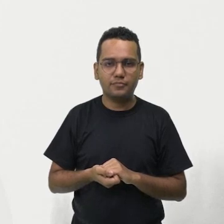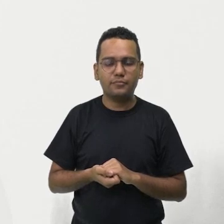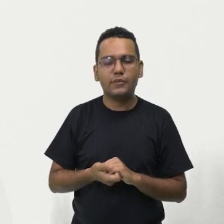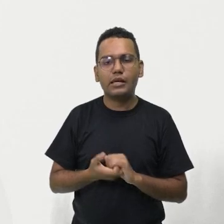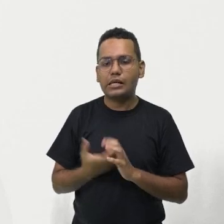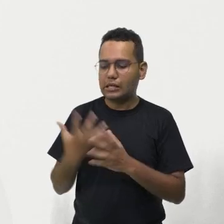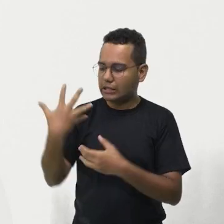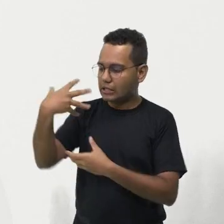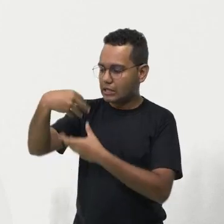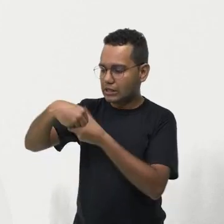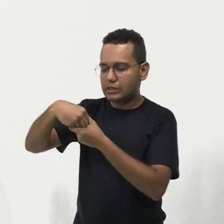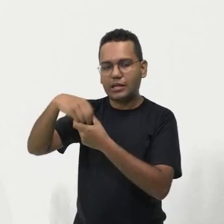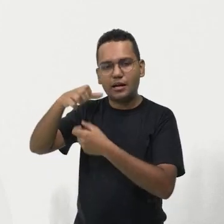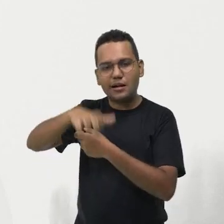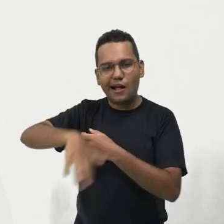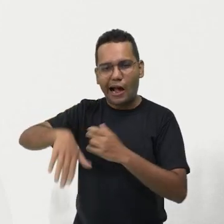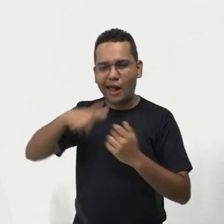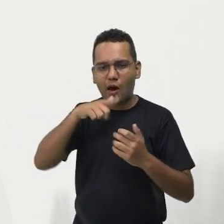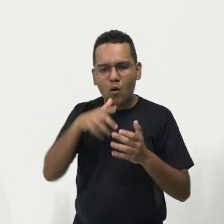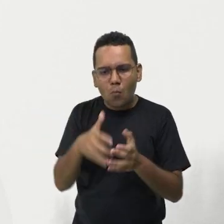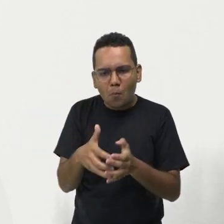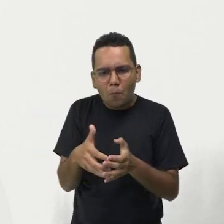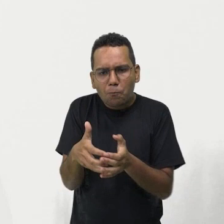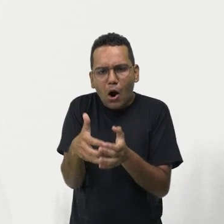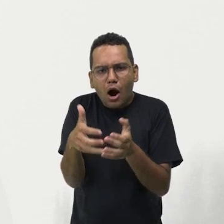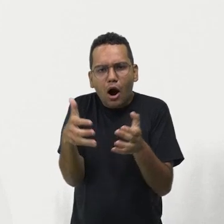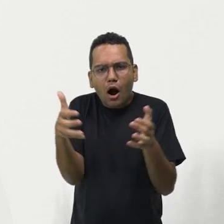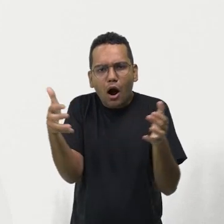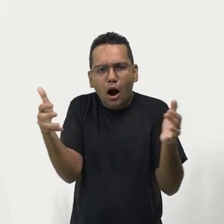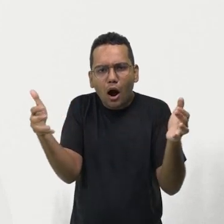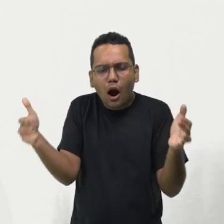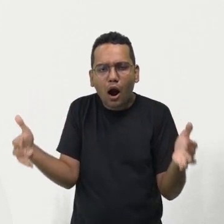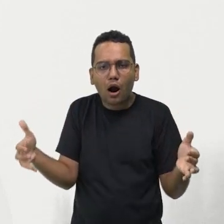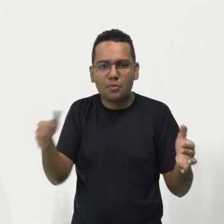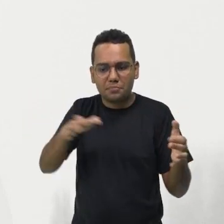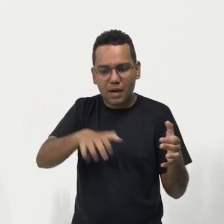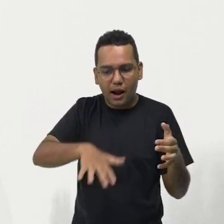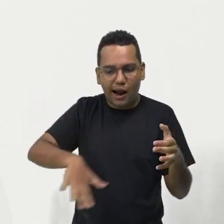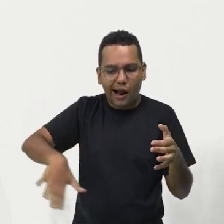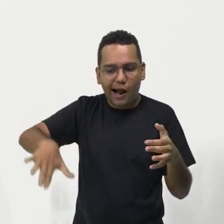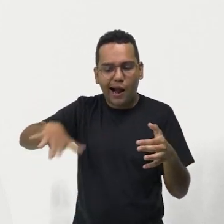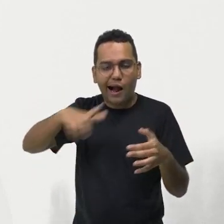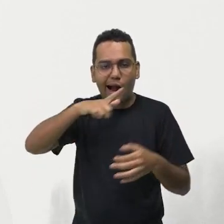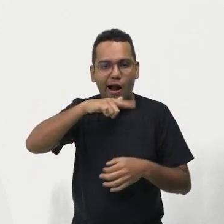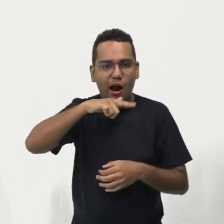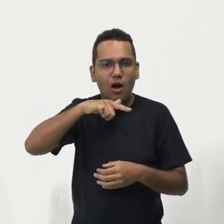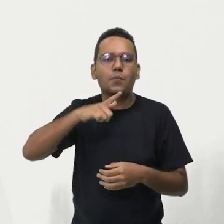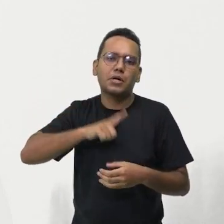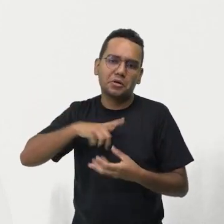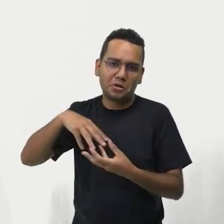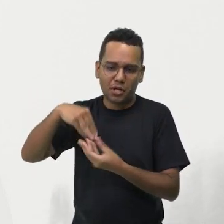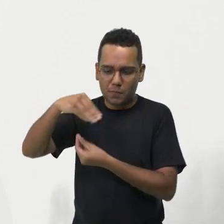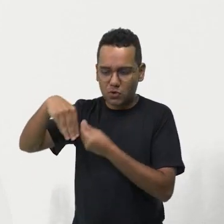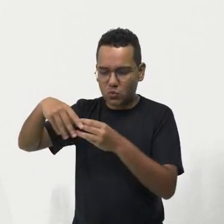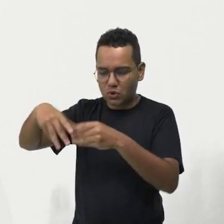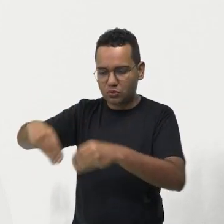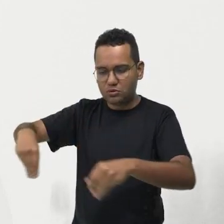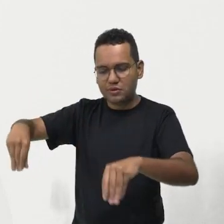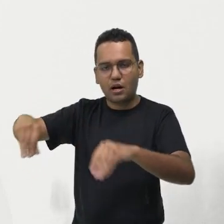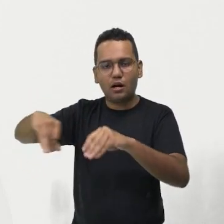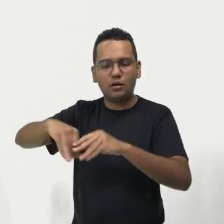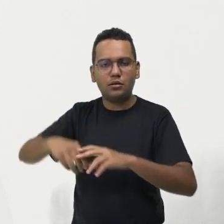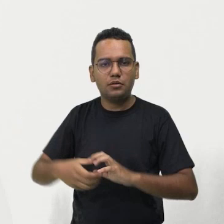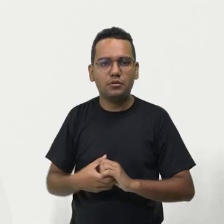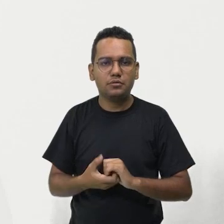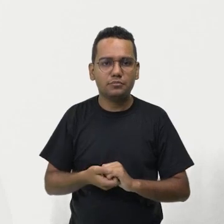Olha só, que habitam os oceanos e mares, observe que oceanos e mares são ambientes em que há água salgada,